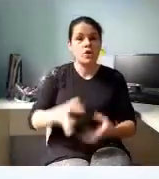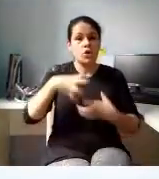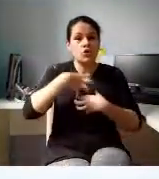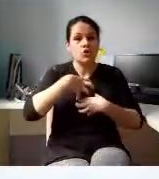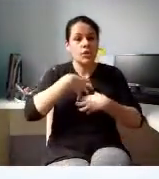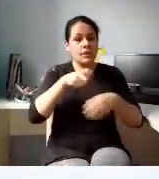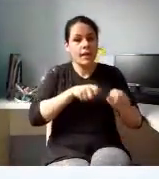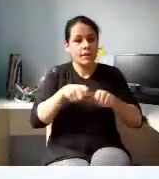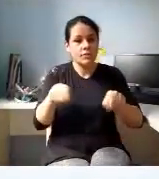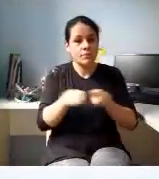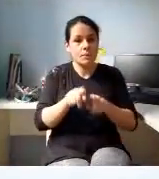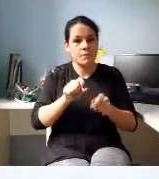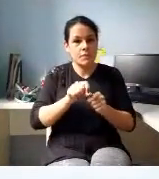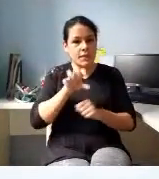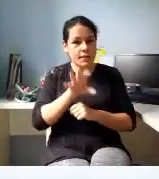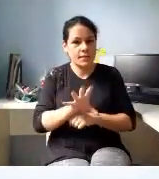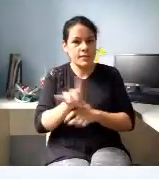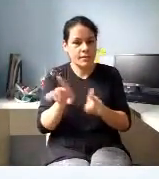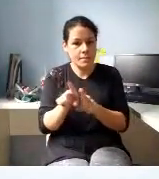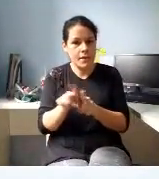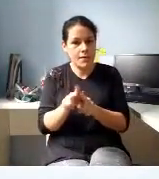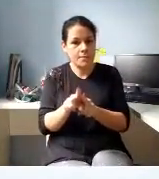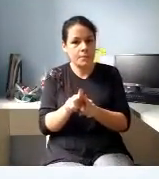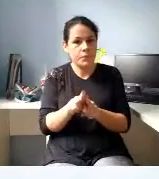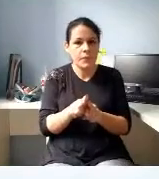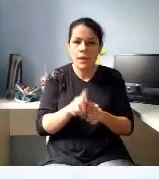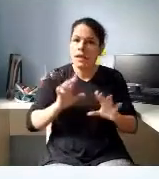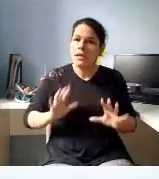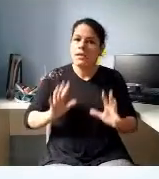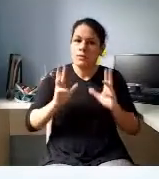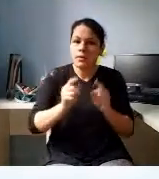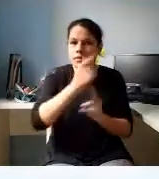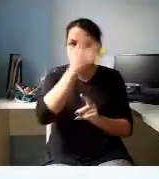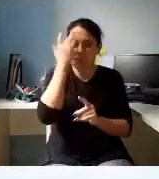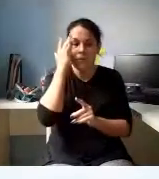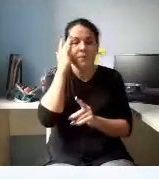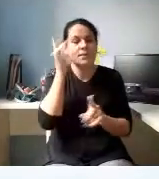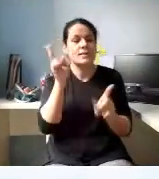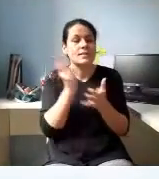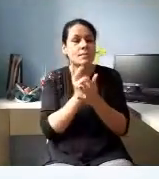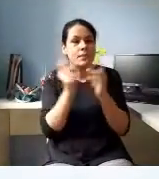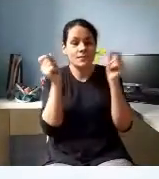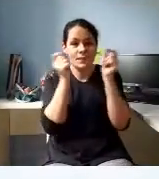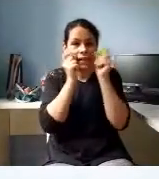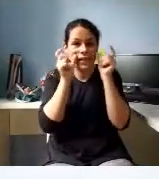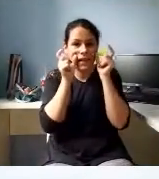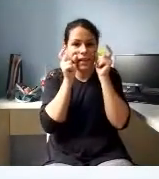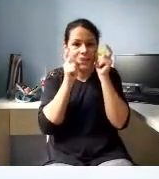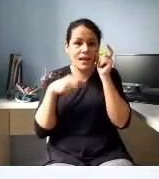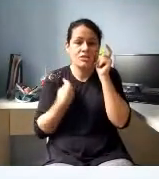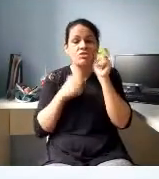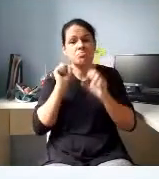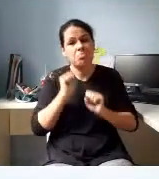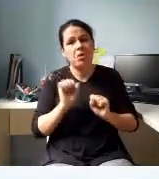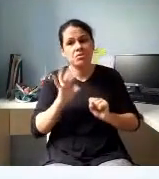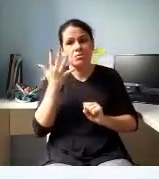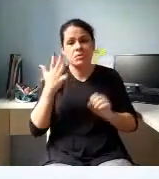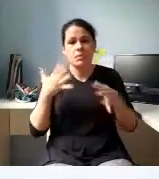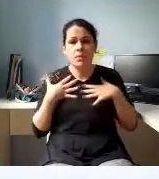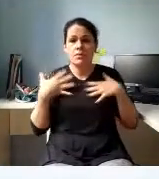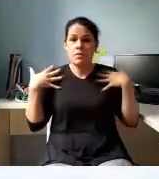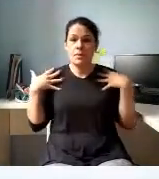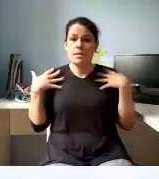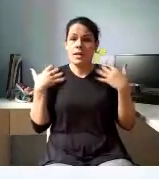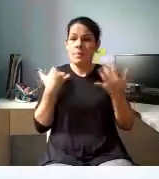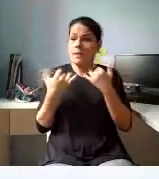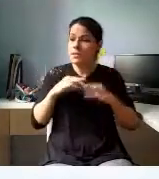traições, a gente tem acompanhado pela imprensa também, que eles fazem ligações de madrugada. Nossa, podemos ter uma surpresa, ou seja, acho que o jogo não está